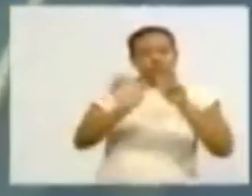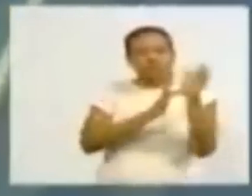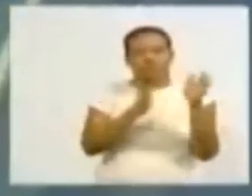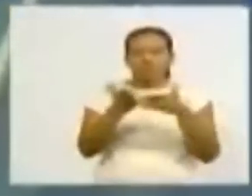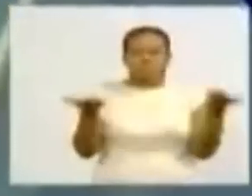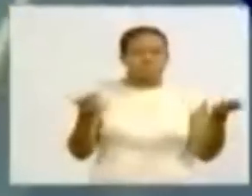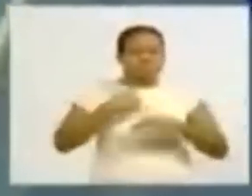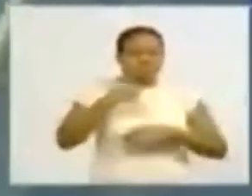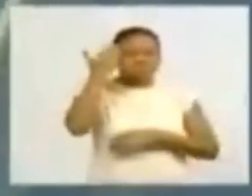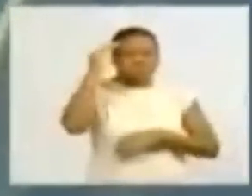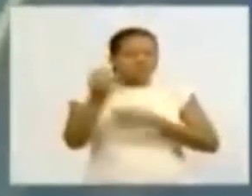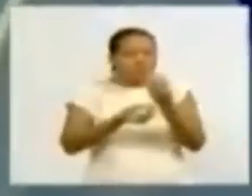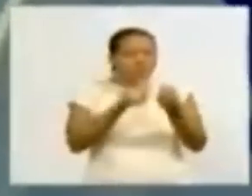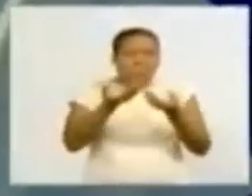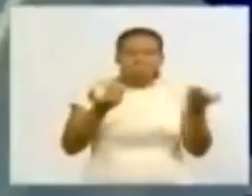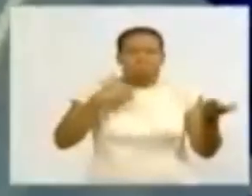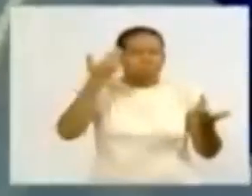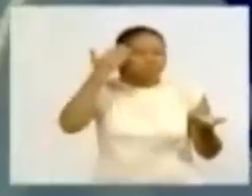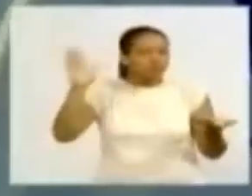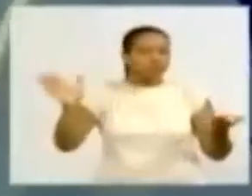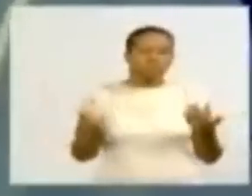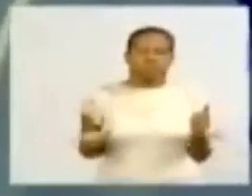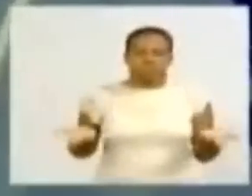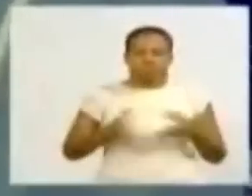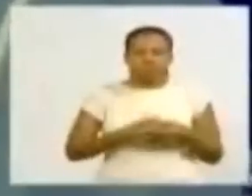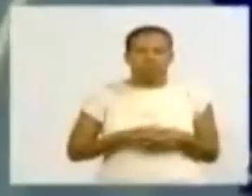o primeiro a falar de Jesus para você.